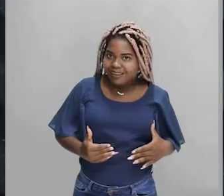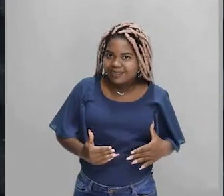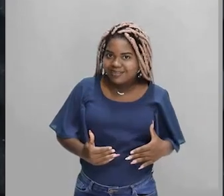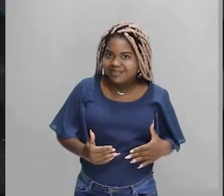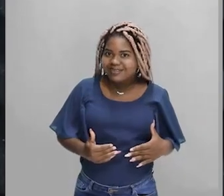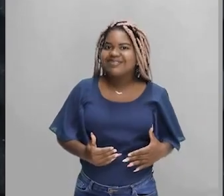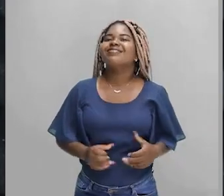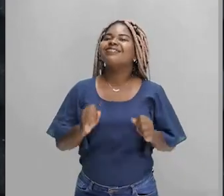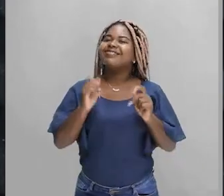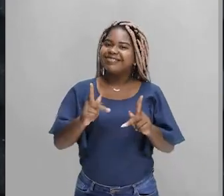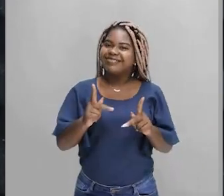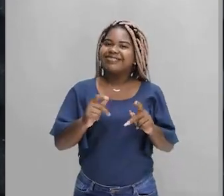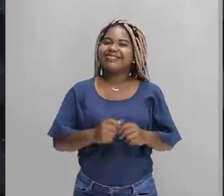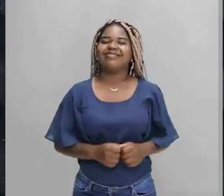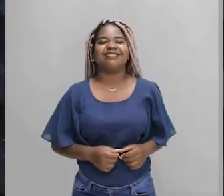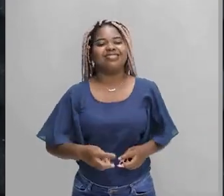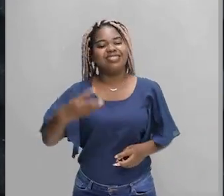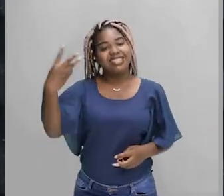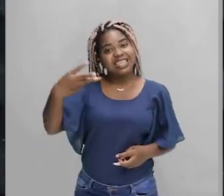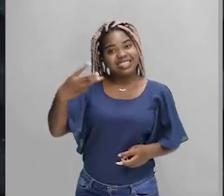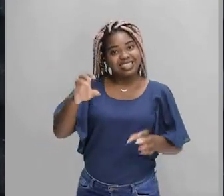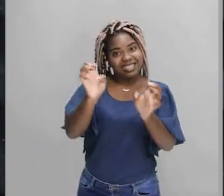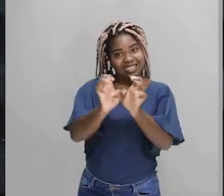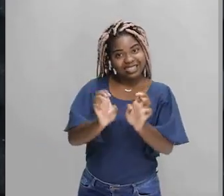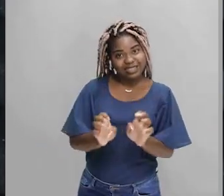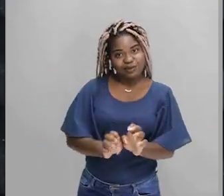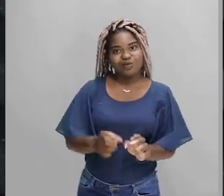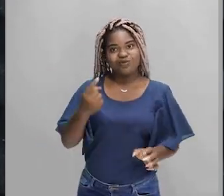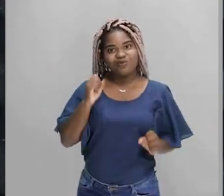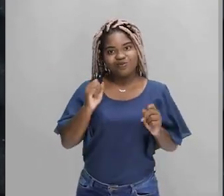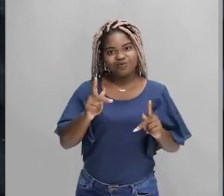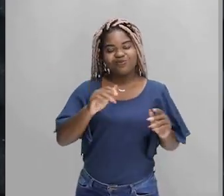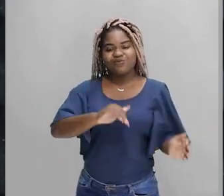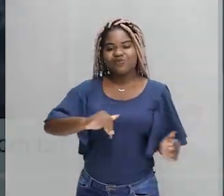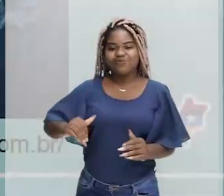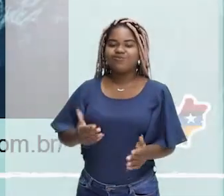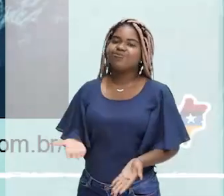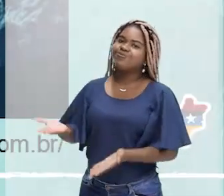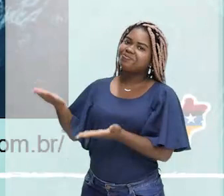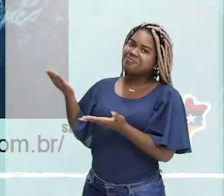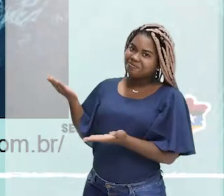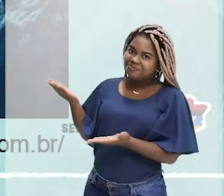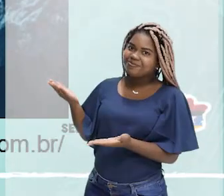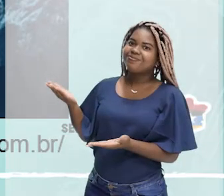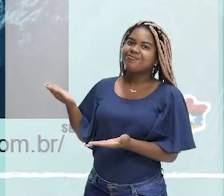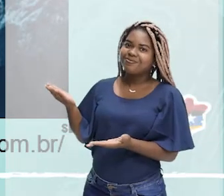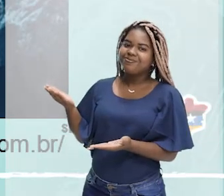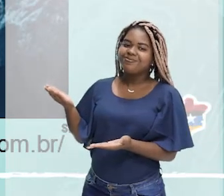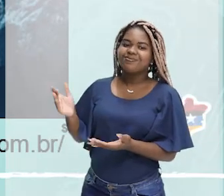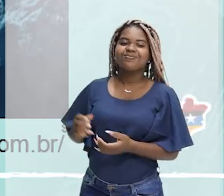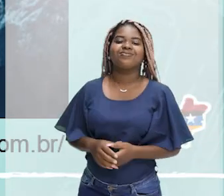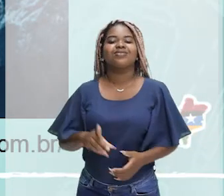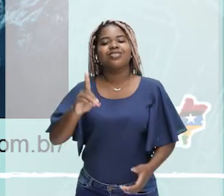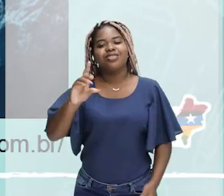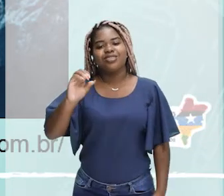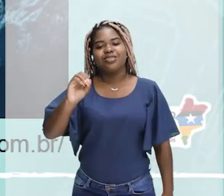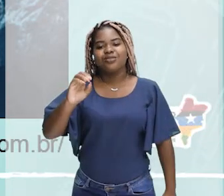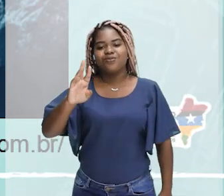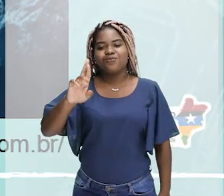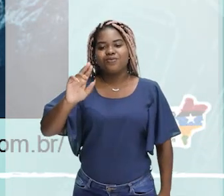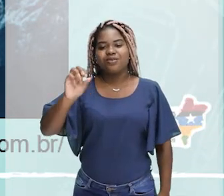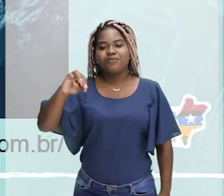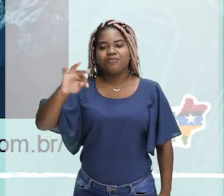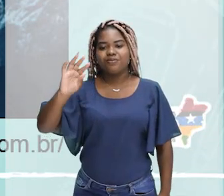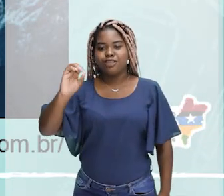Respirou. Vem comigo para a terceira agora estrutura. Olha aí, galera, os famosos dobramentos